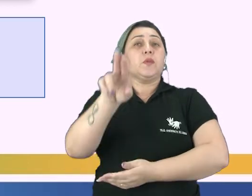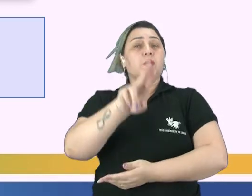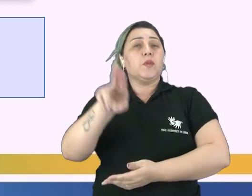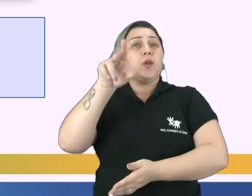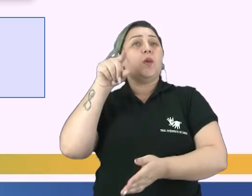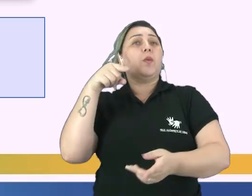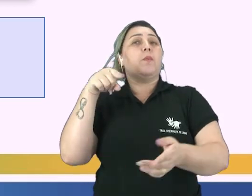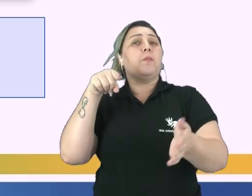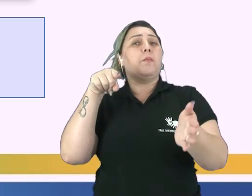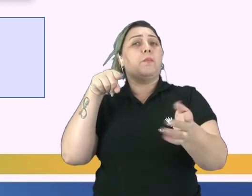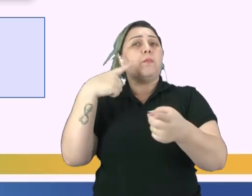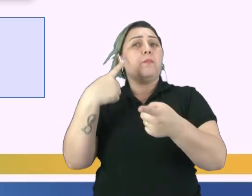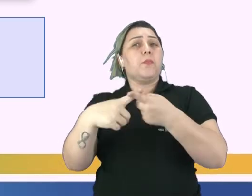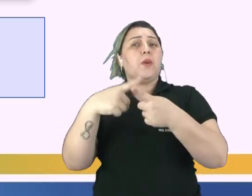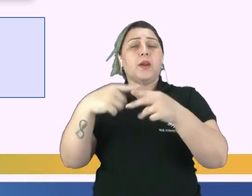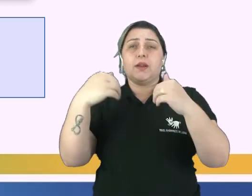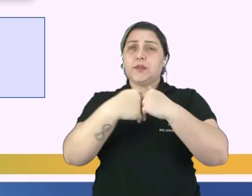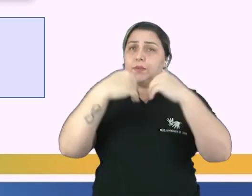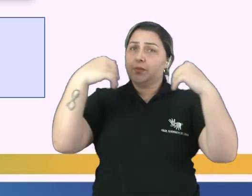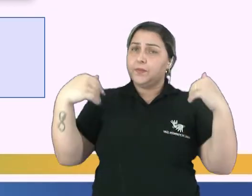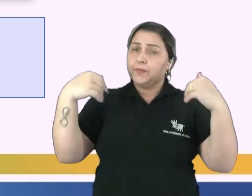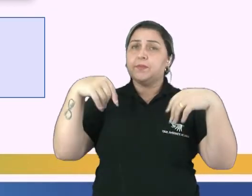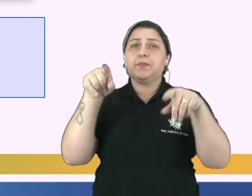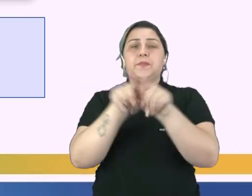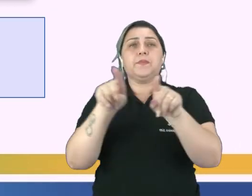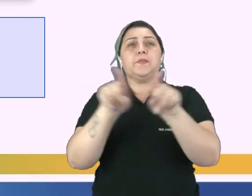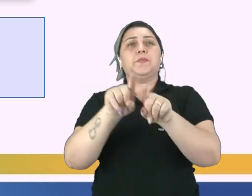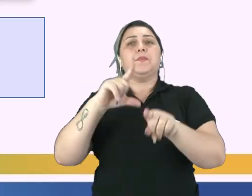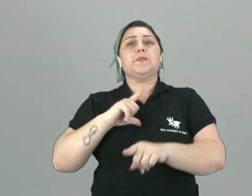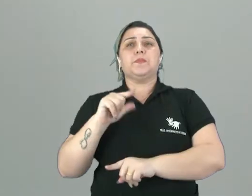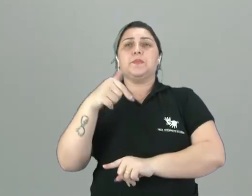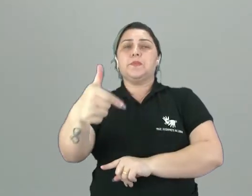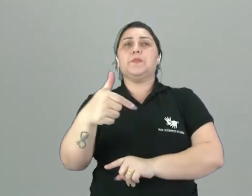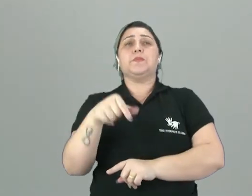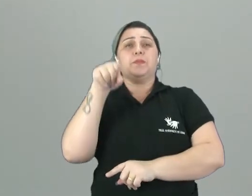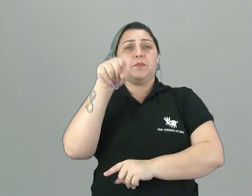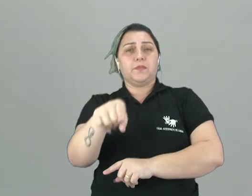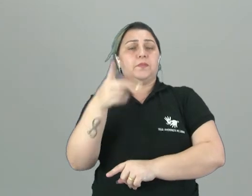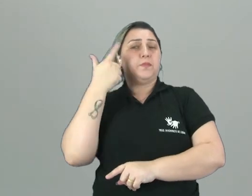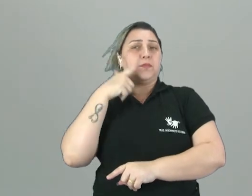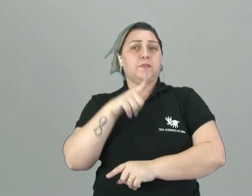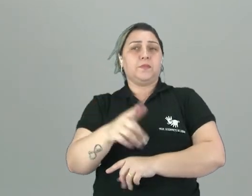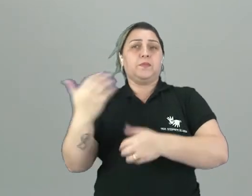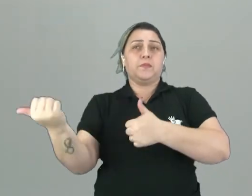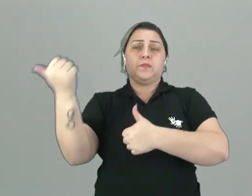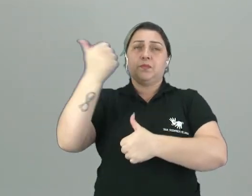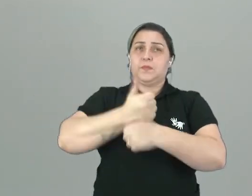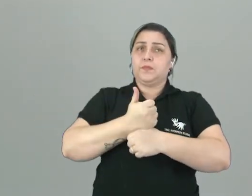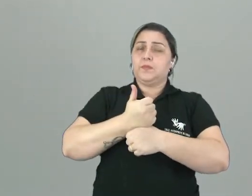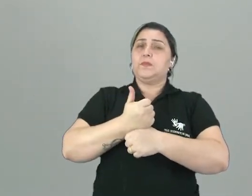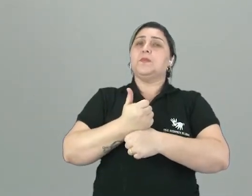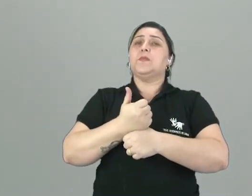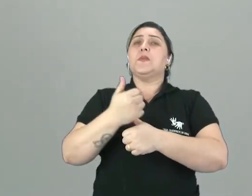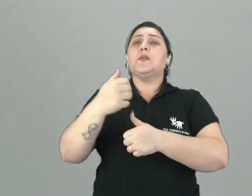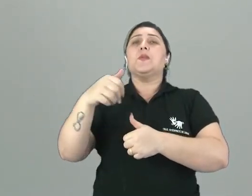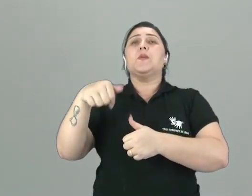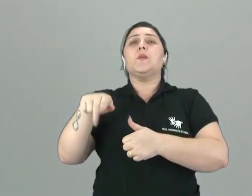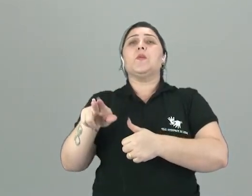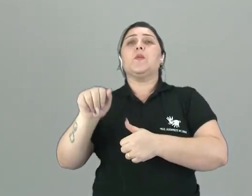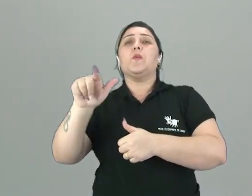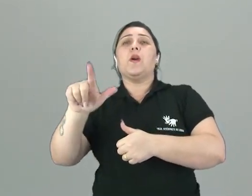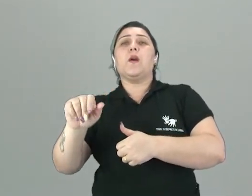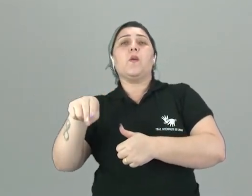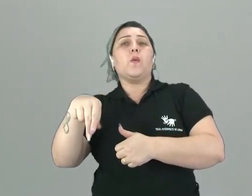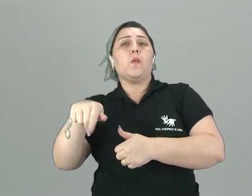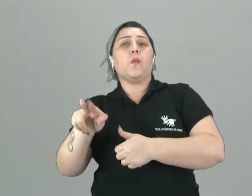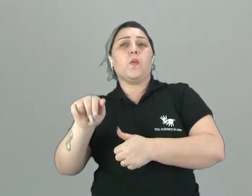porquê separado, tá bom? Também tem outra situação, quando você consegue substituir por pelo qual, pela qual, pelos